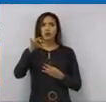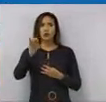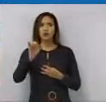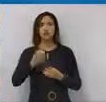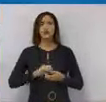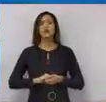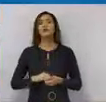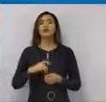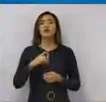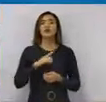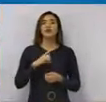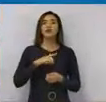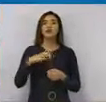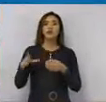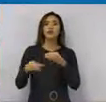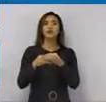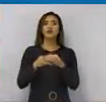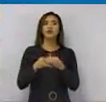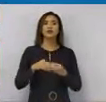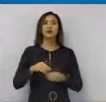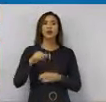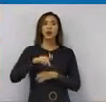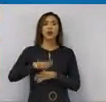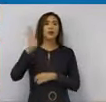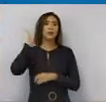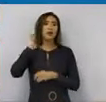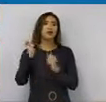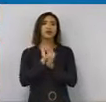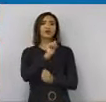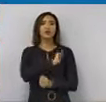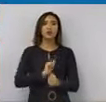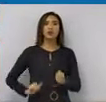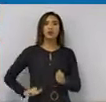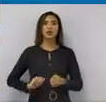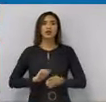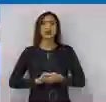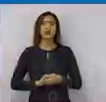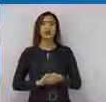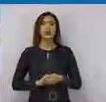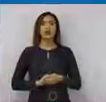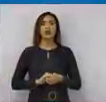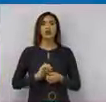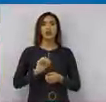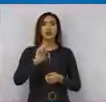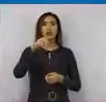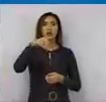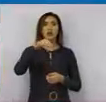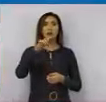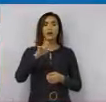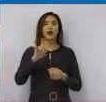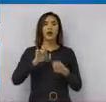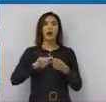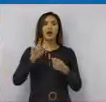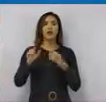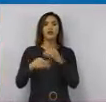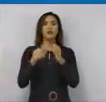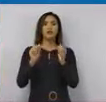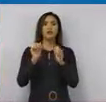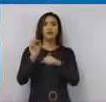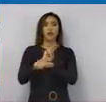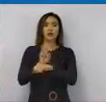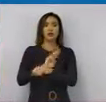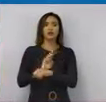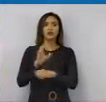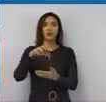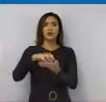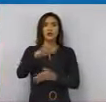UNIBR, que a UNAM é Belém e Ananindeua, e a UNIBR, que é Marituba. E a zona central,